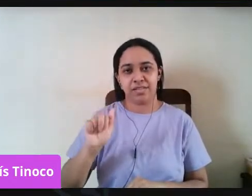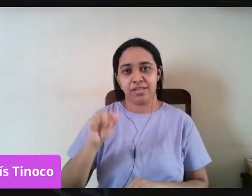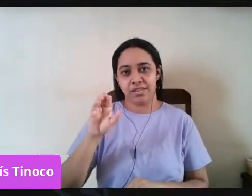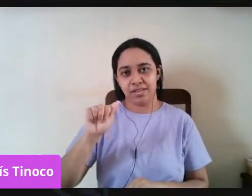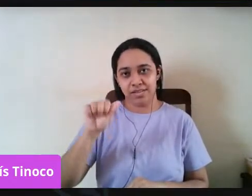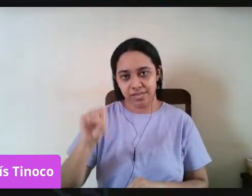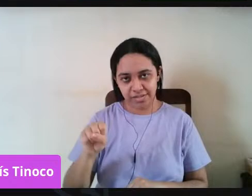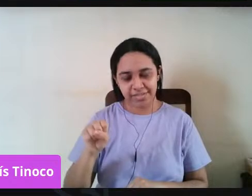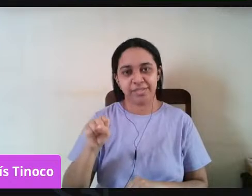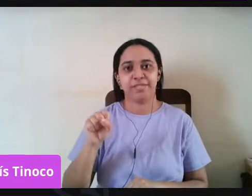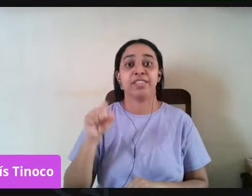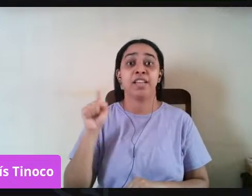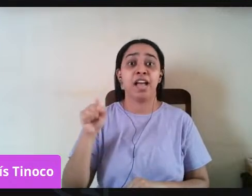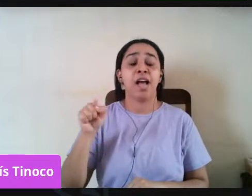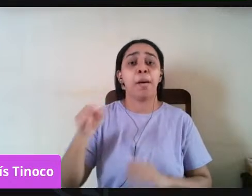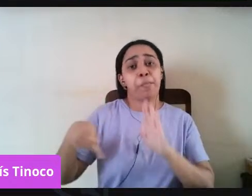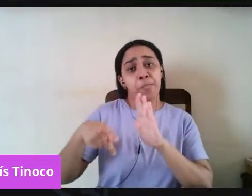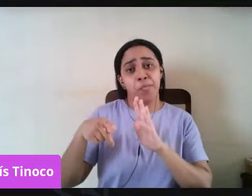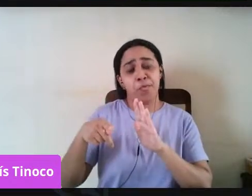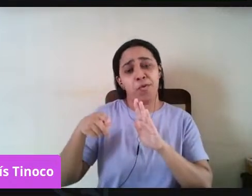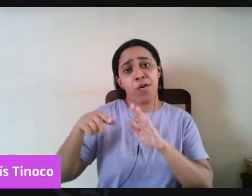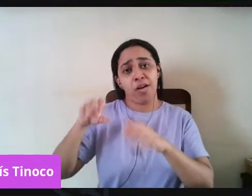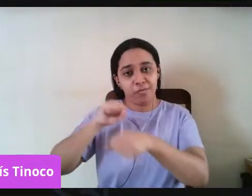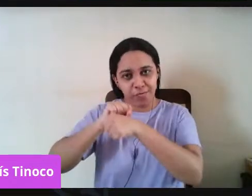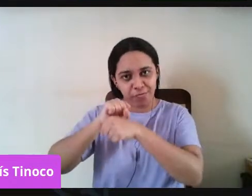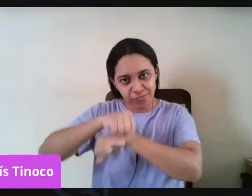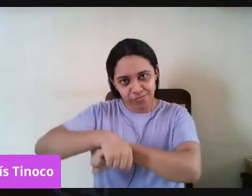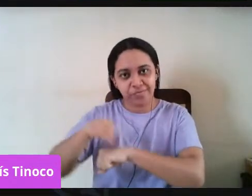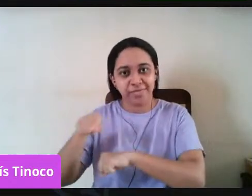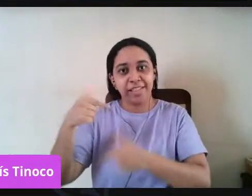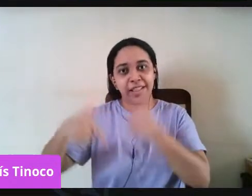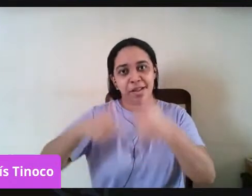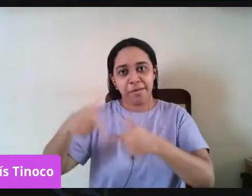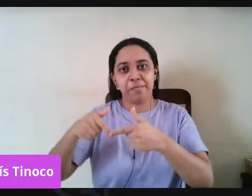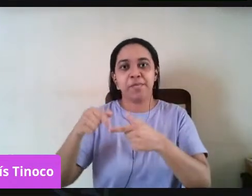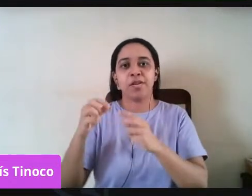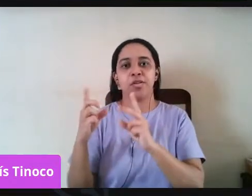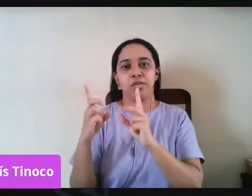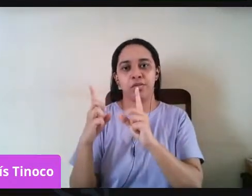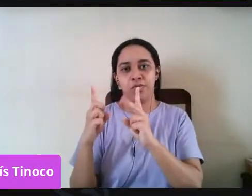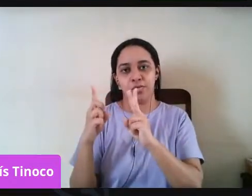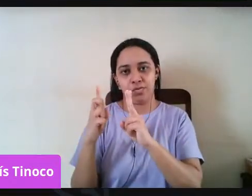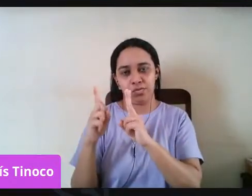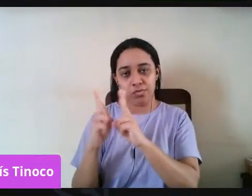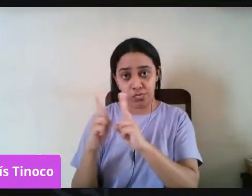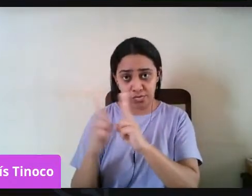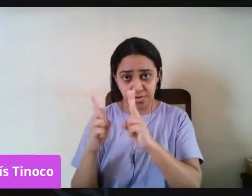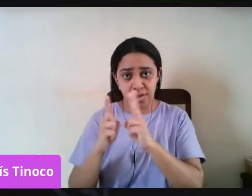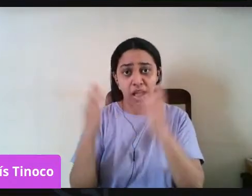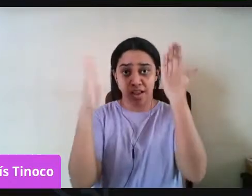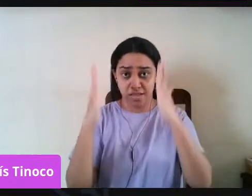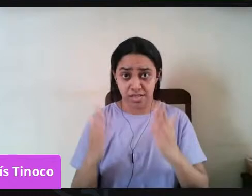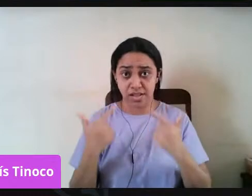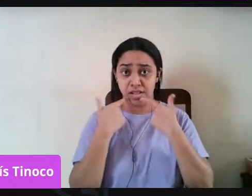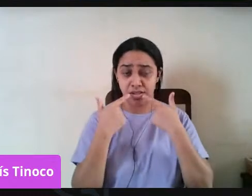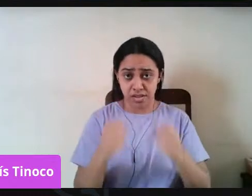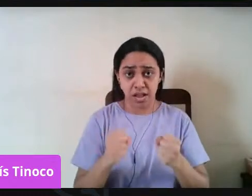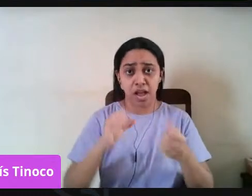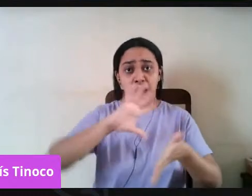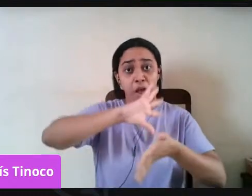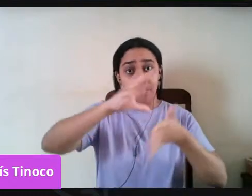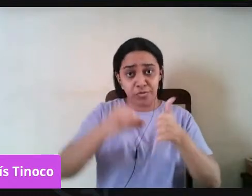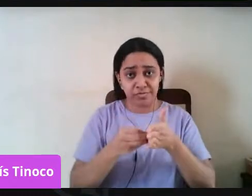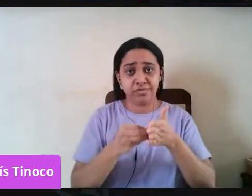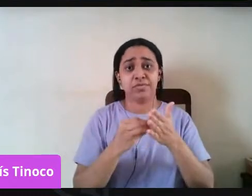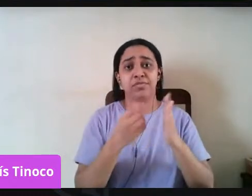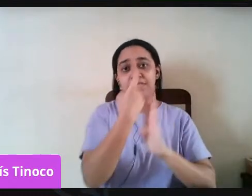Rio Grande do Norte, cuja fala está intitulada Análise Linguística, Abordagem Textual,